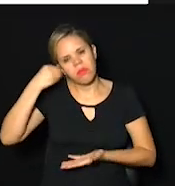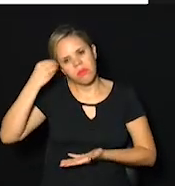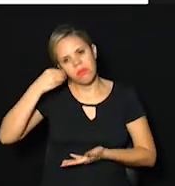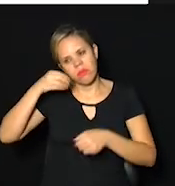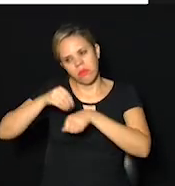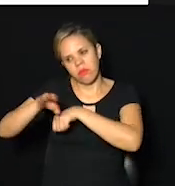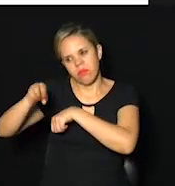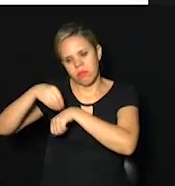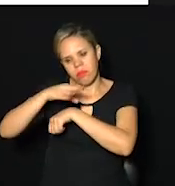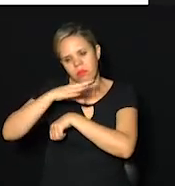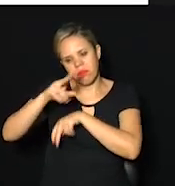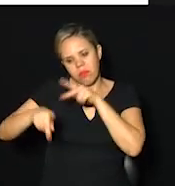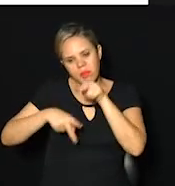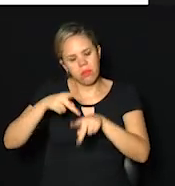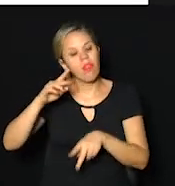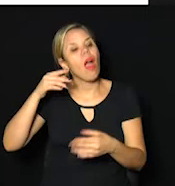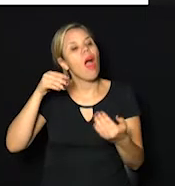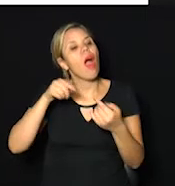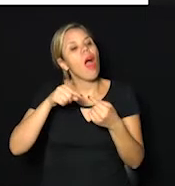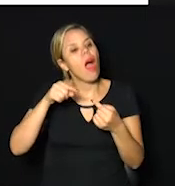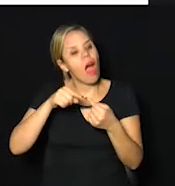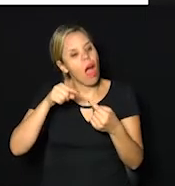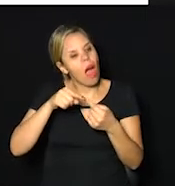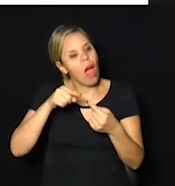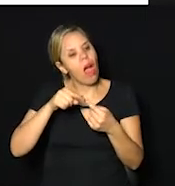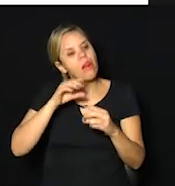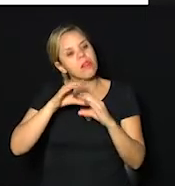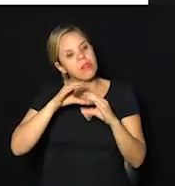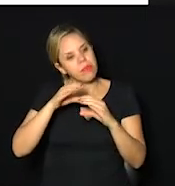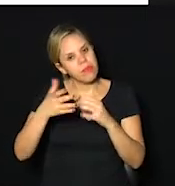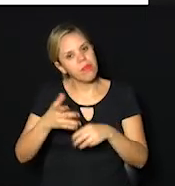se reconhecem na comunicação.